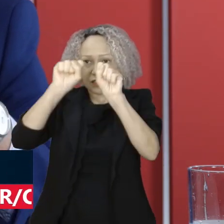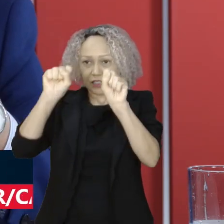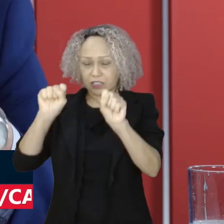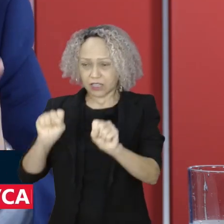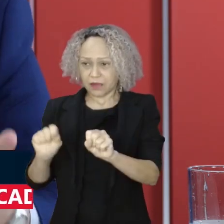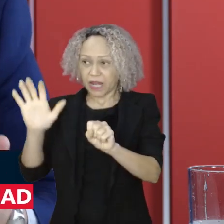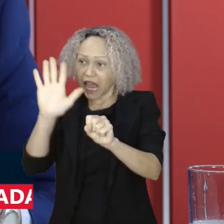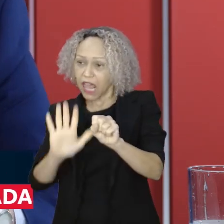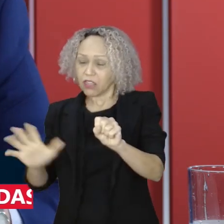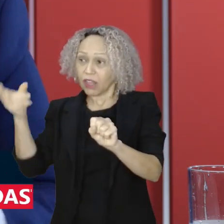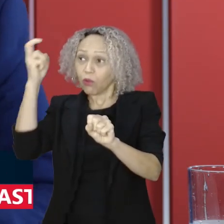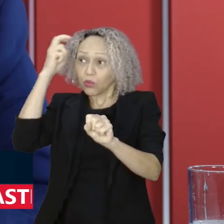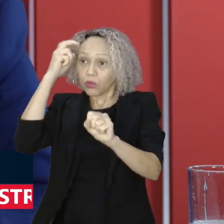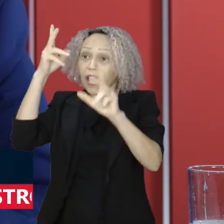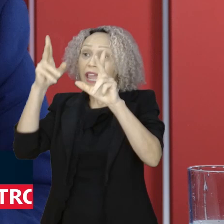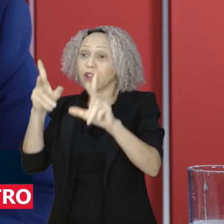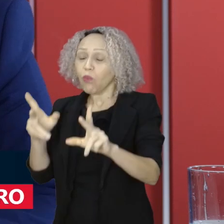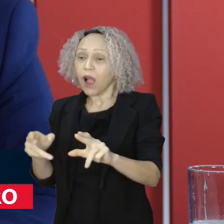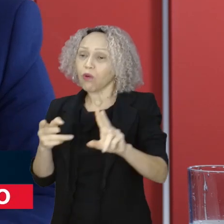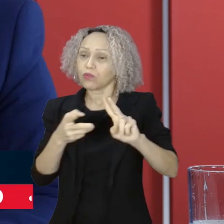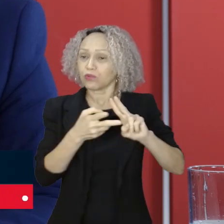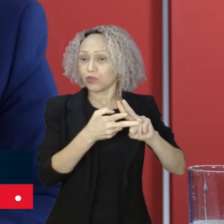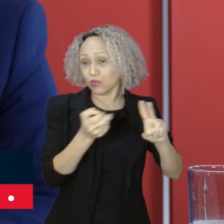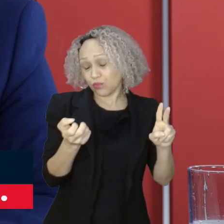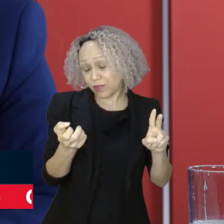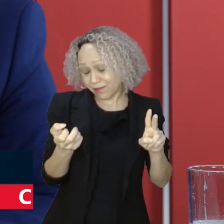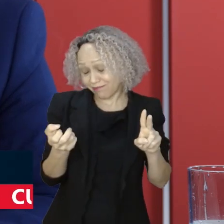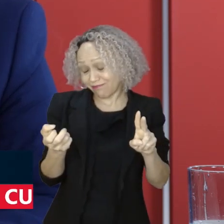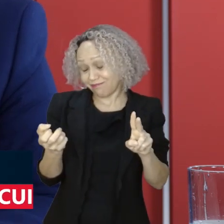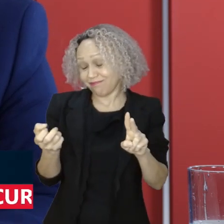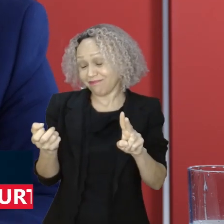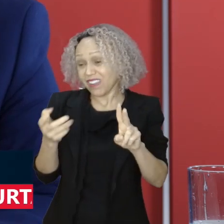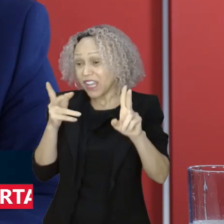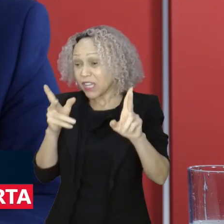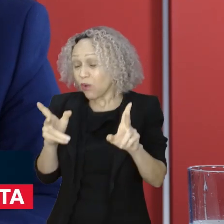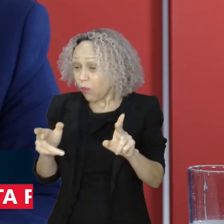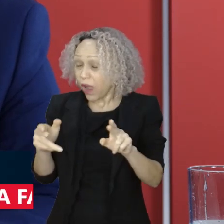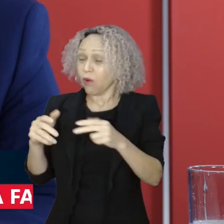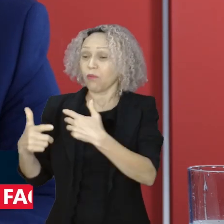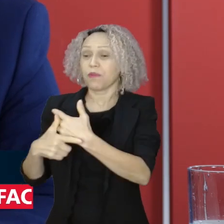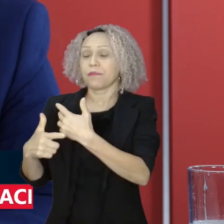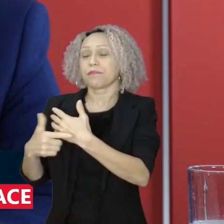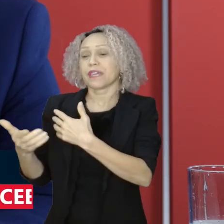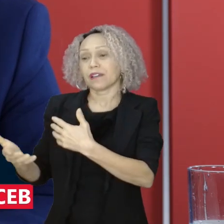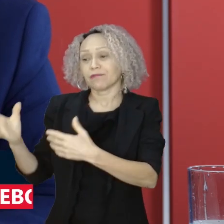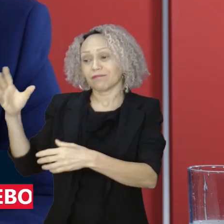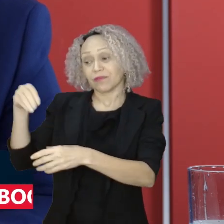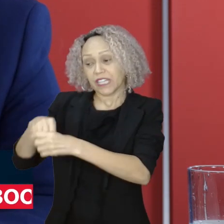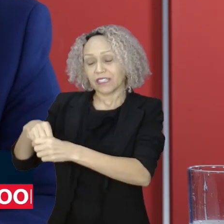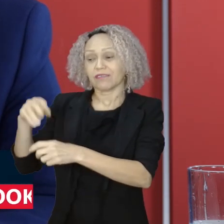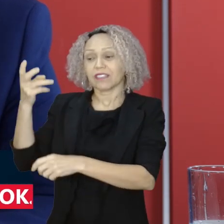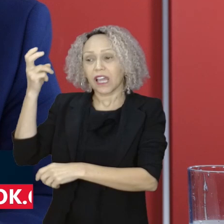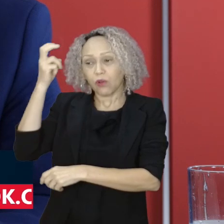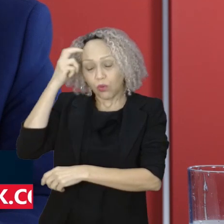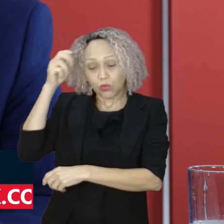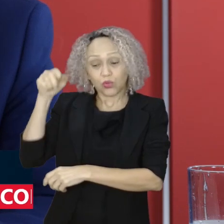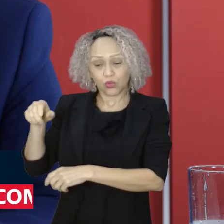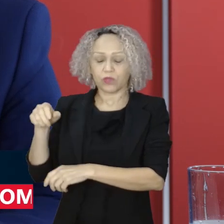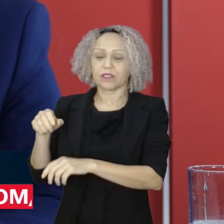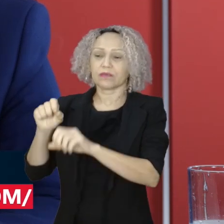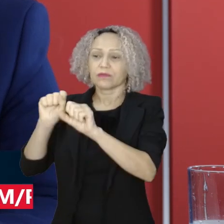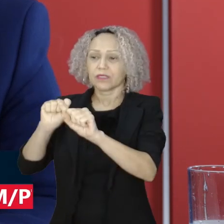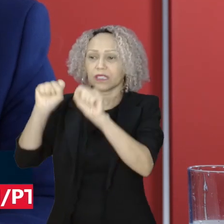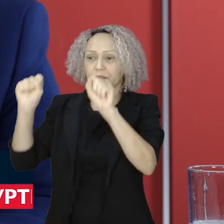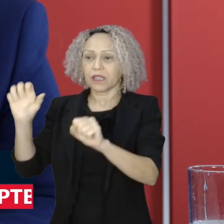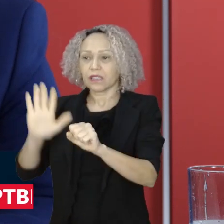Ele organiza a gestão, dando condições para que estados, municípios e a União tenham